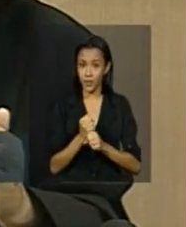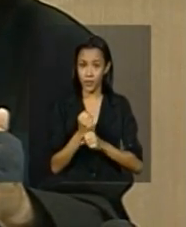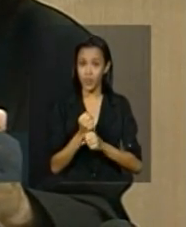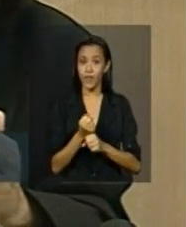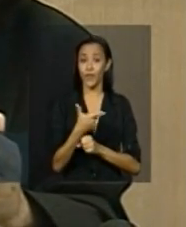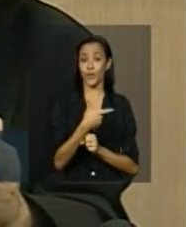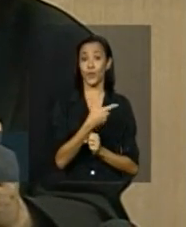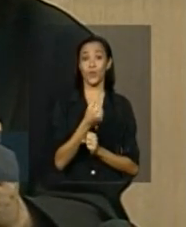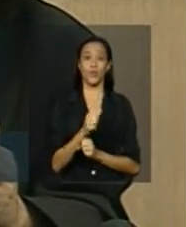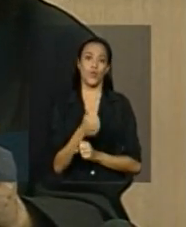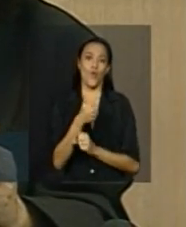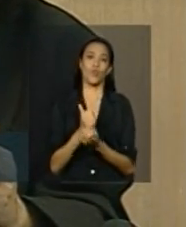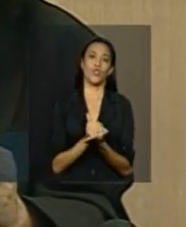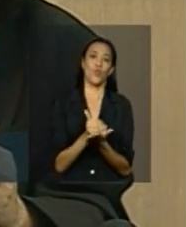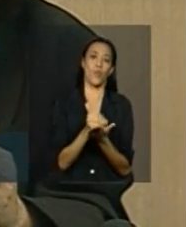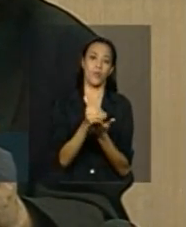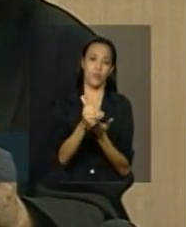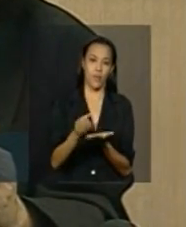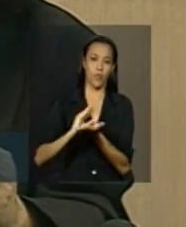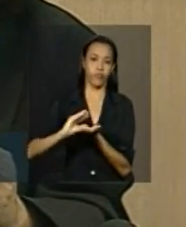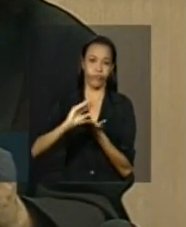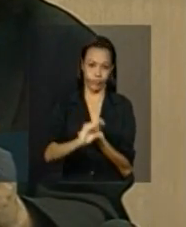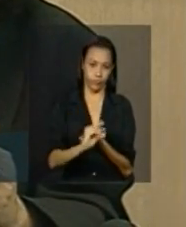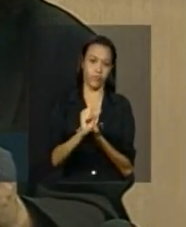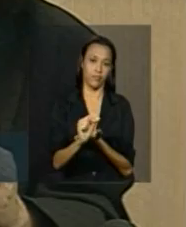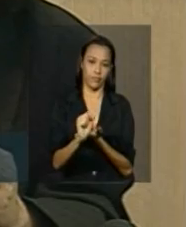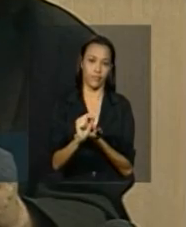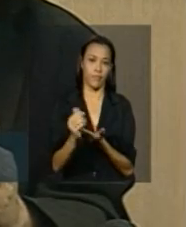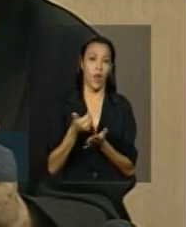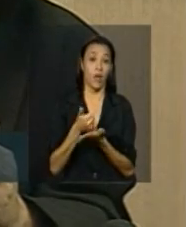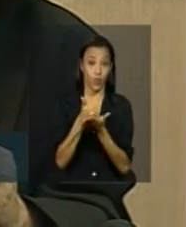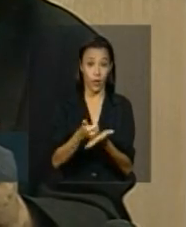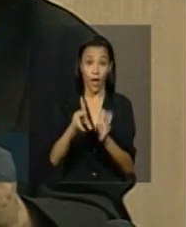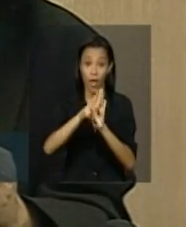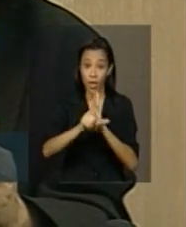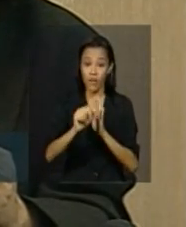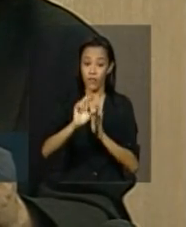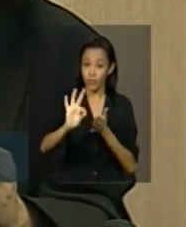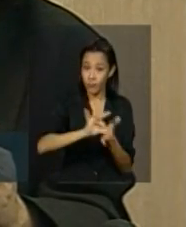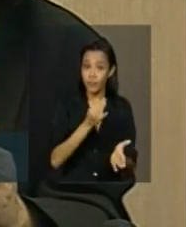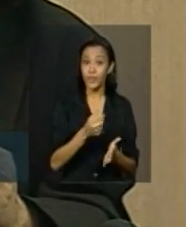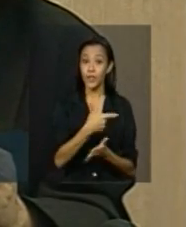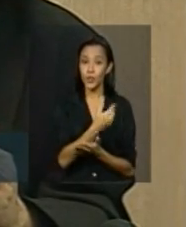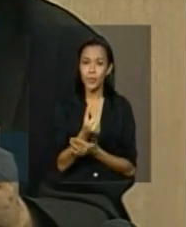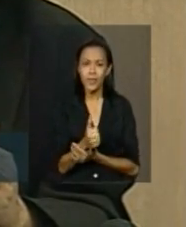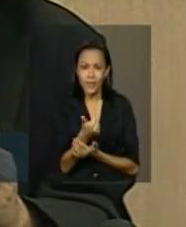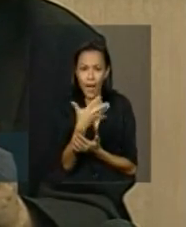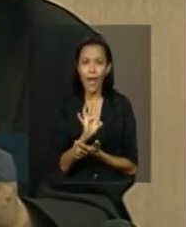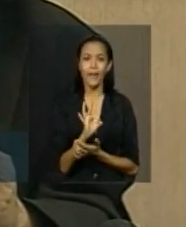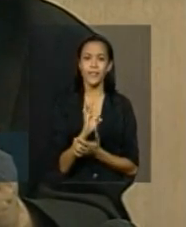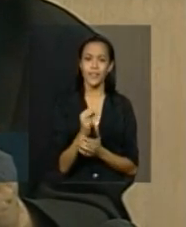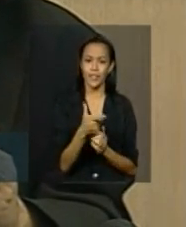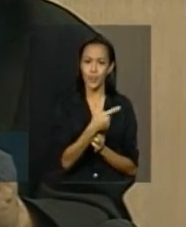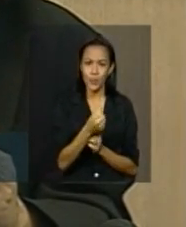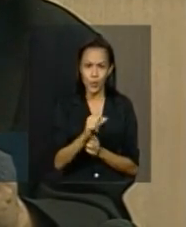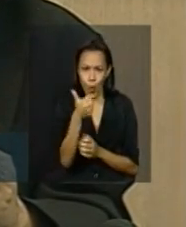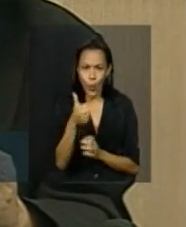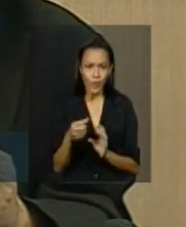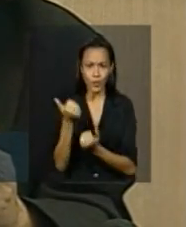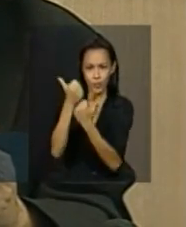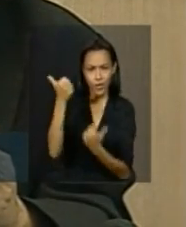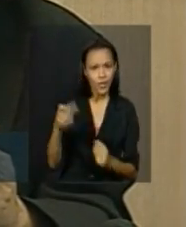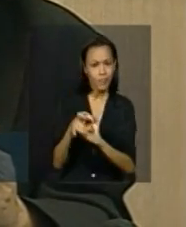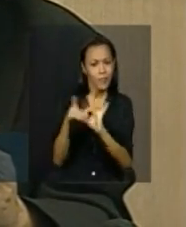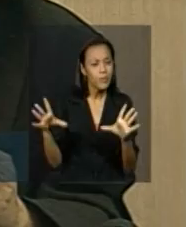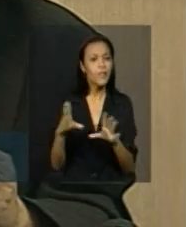foi em 2011 nós começamos a financiar tá A lei foi aprovada em 2010 em 200 anos o ministério já tornou disponível